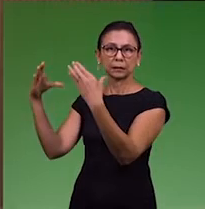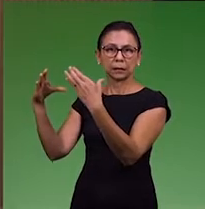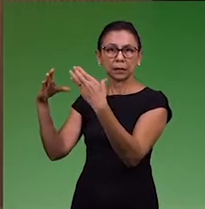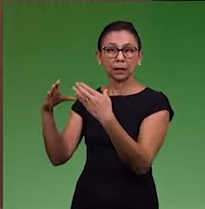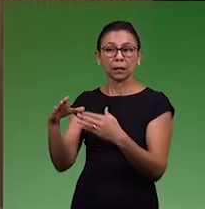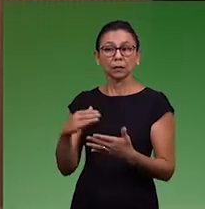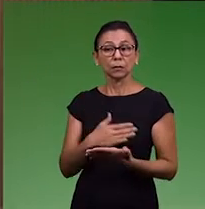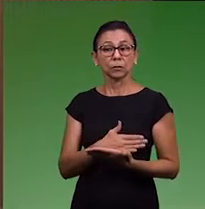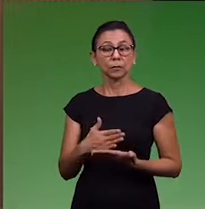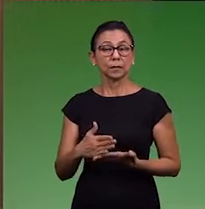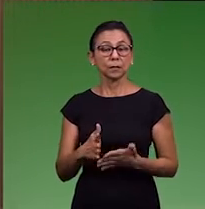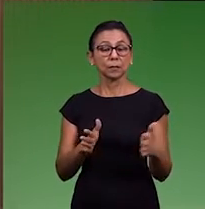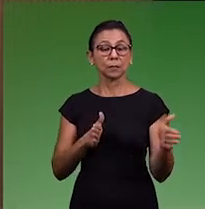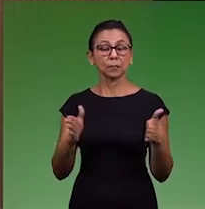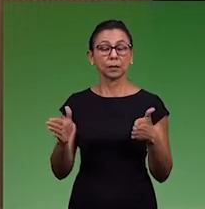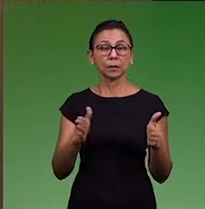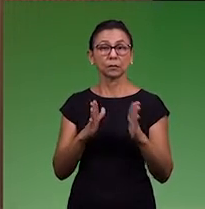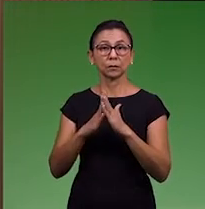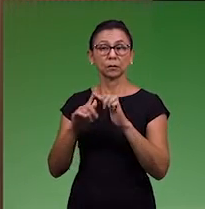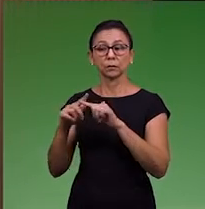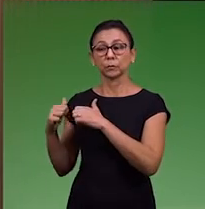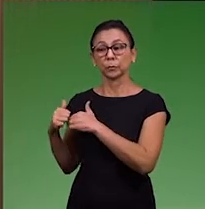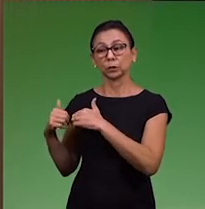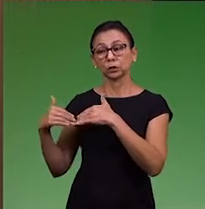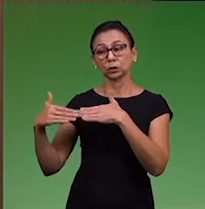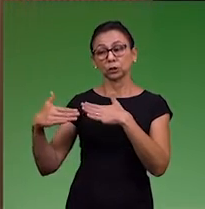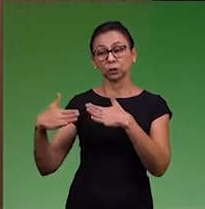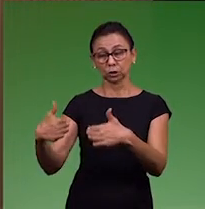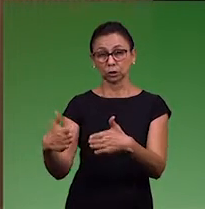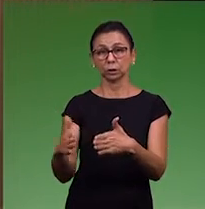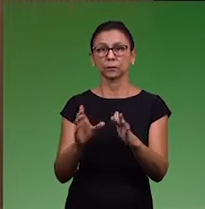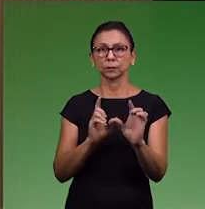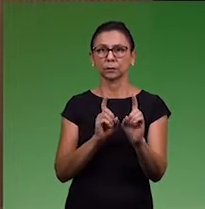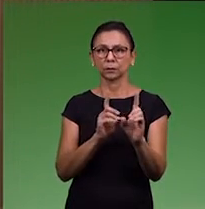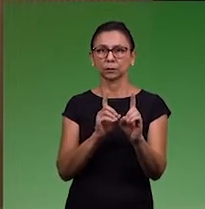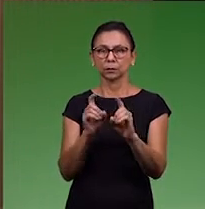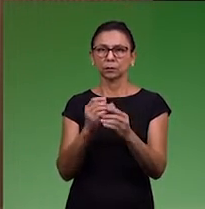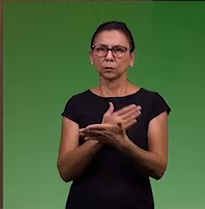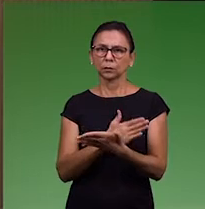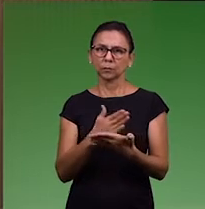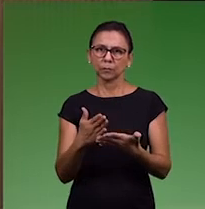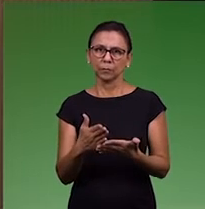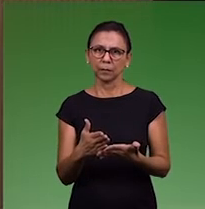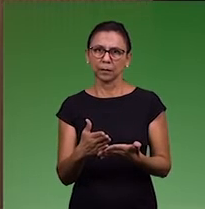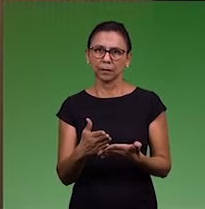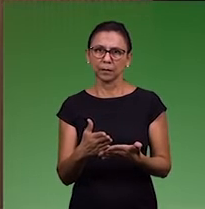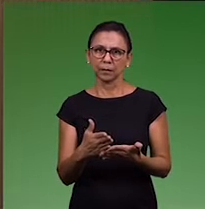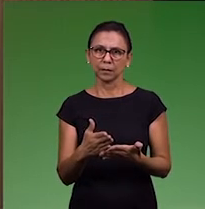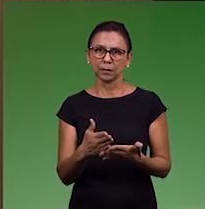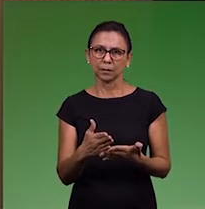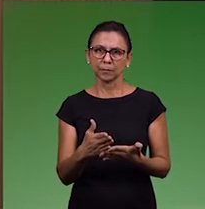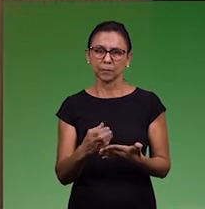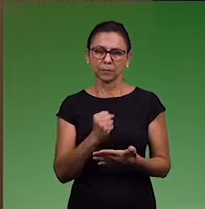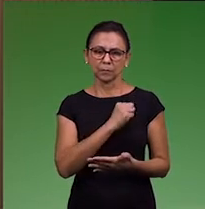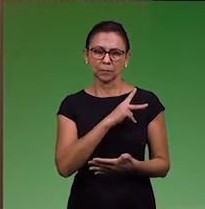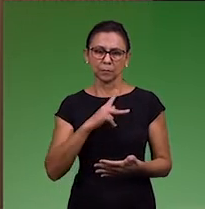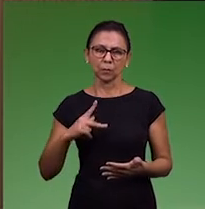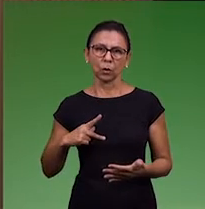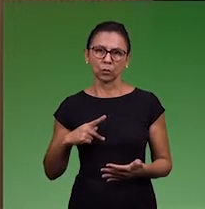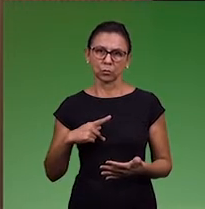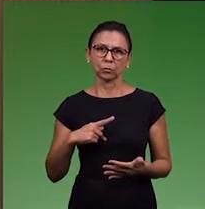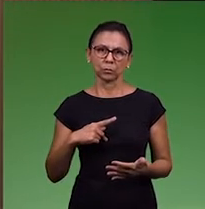nós começamos a viver o período chamado da Igreja Primitiva, onde a doutrina se consolida através dos apóstolos. Como